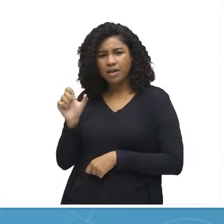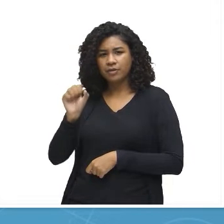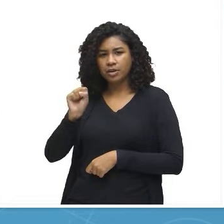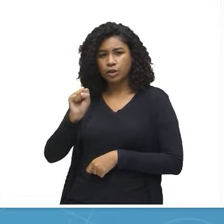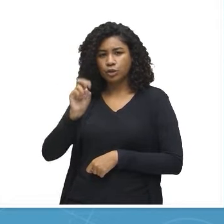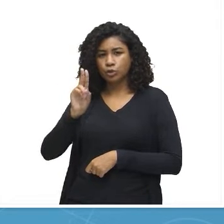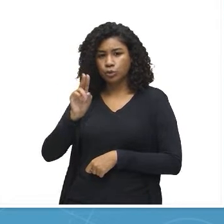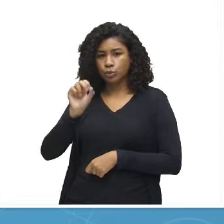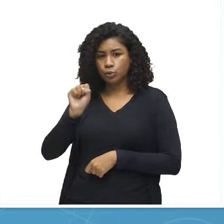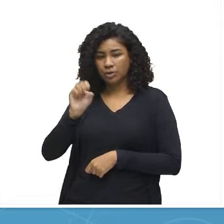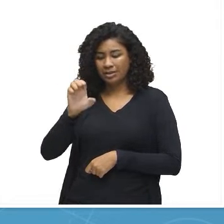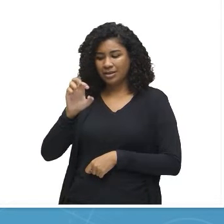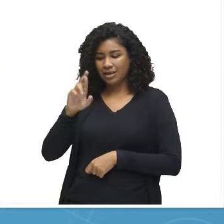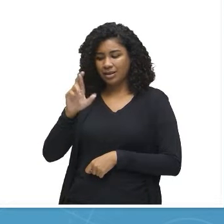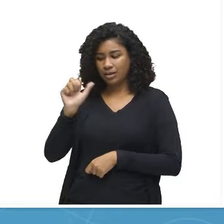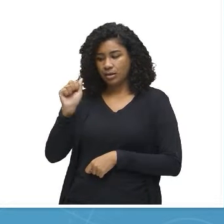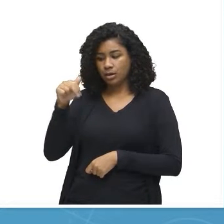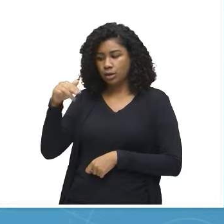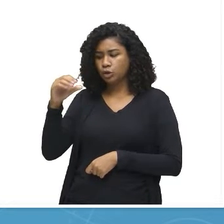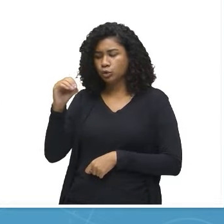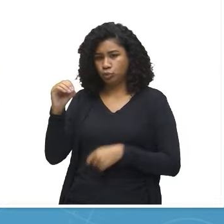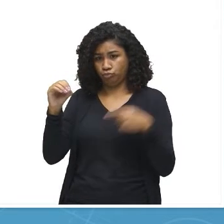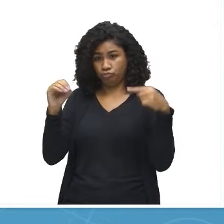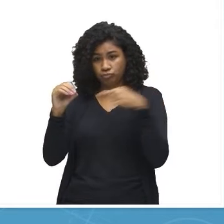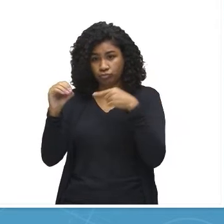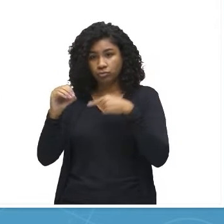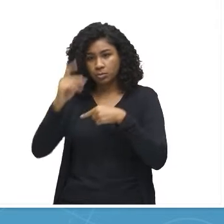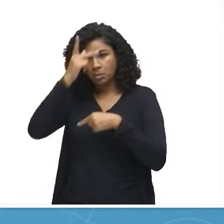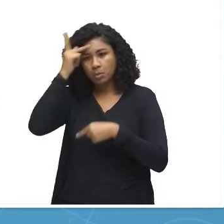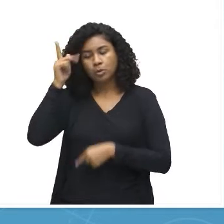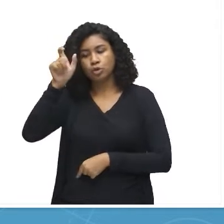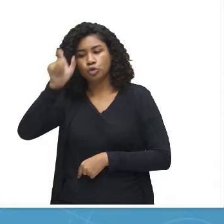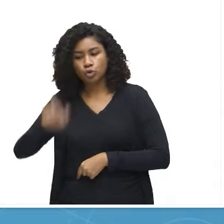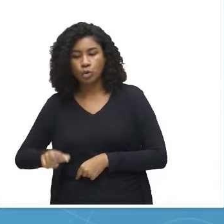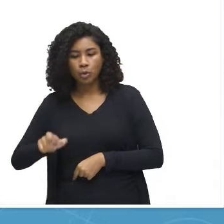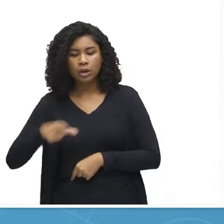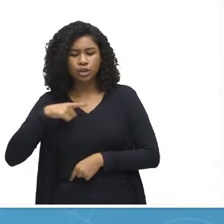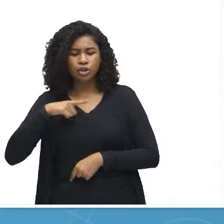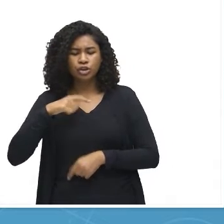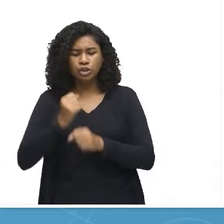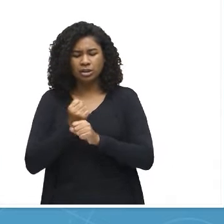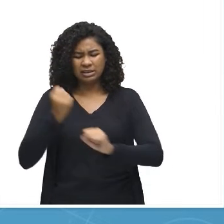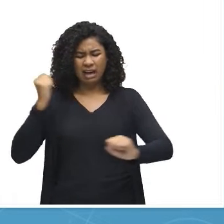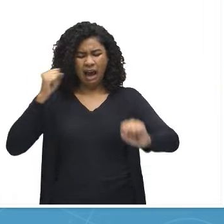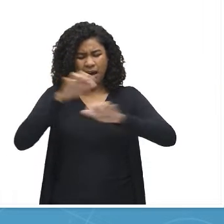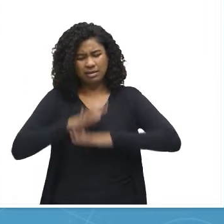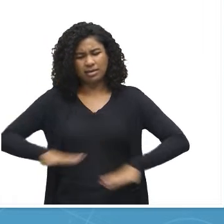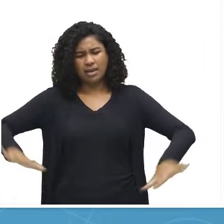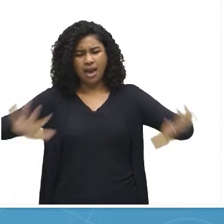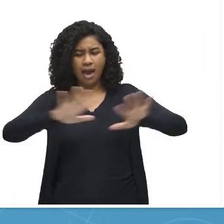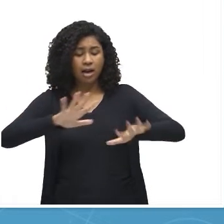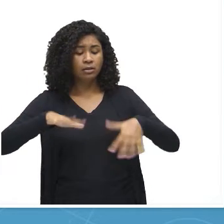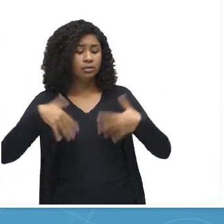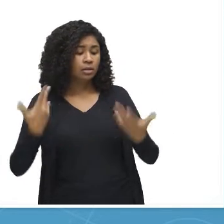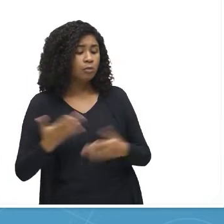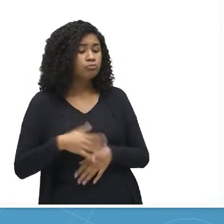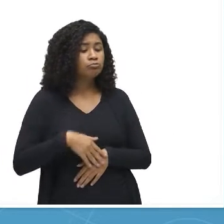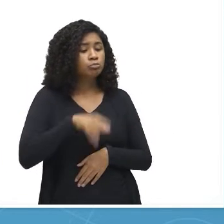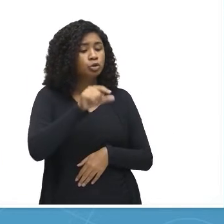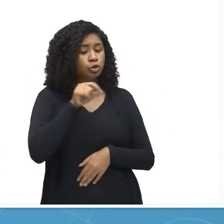suzerano doava, normalmente, terras a outra pessoa, e em troca disso, o indivíduo que recebia a